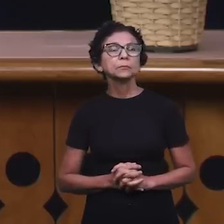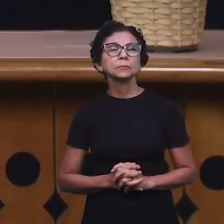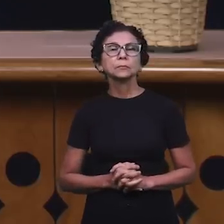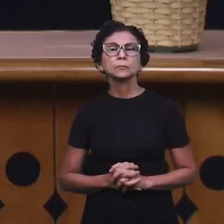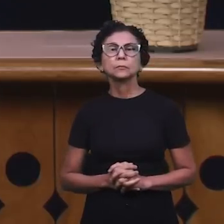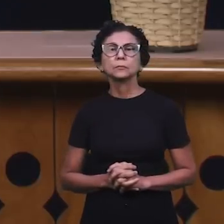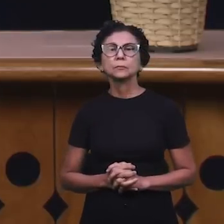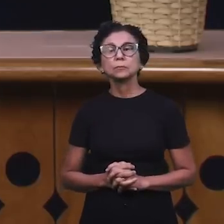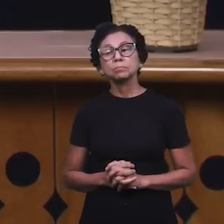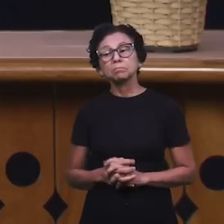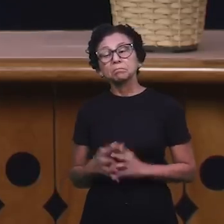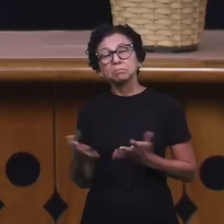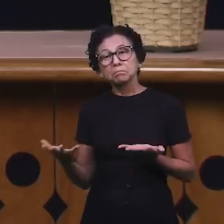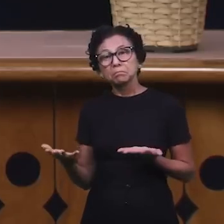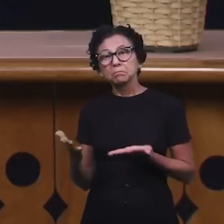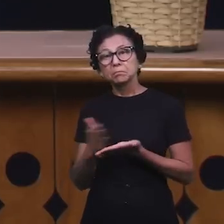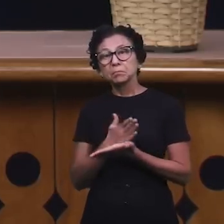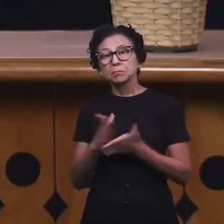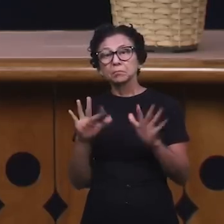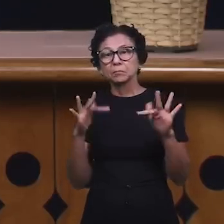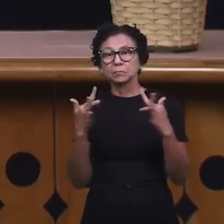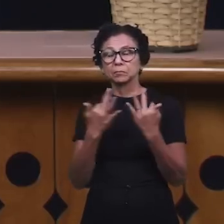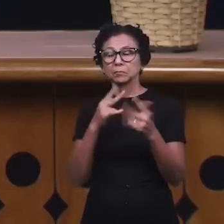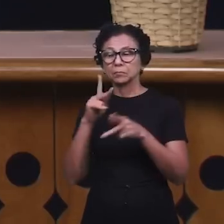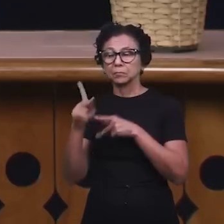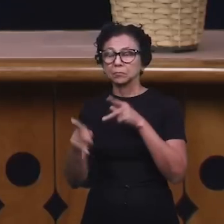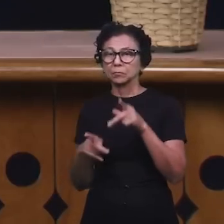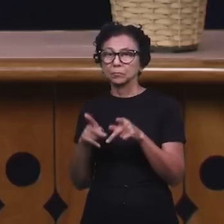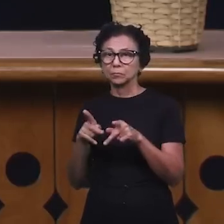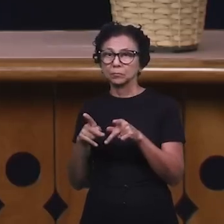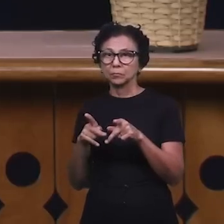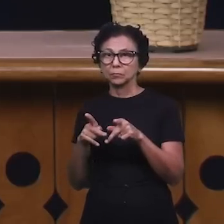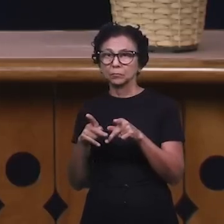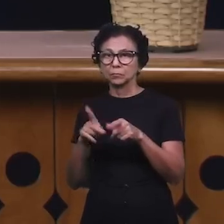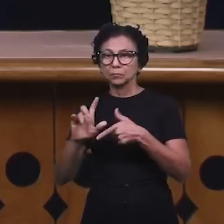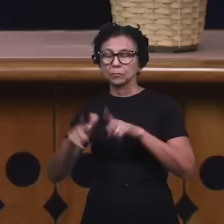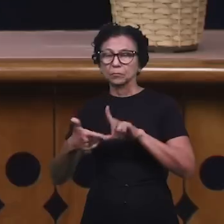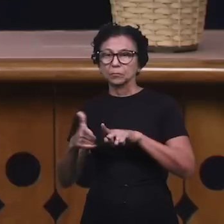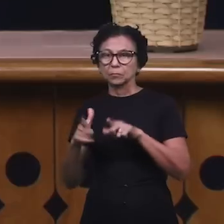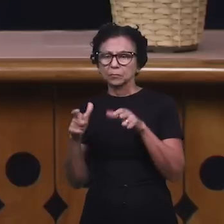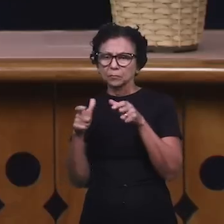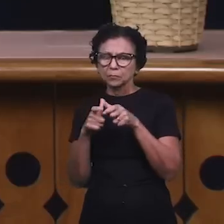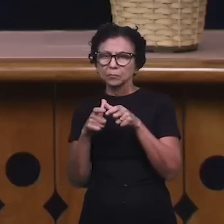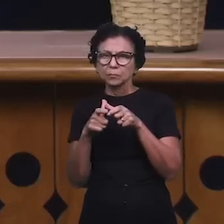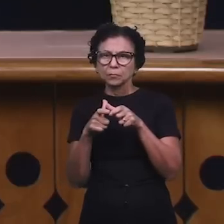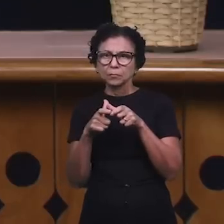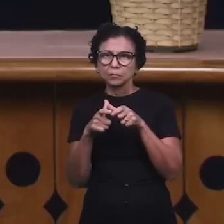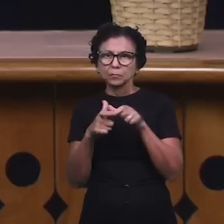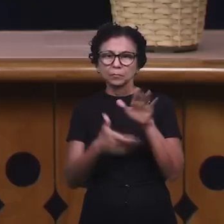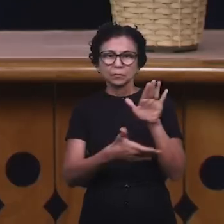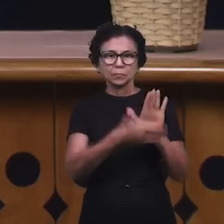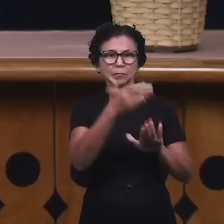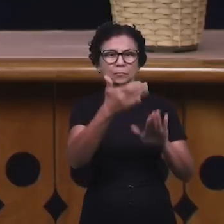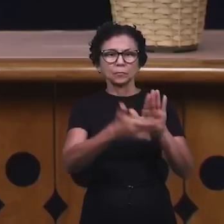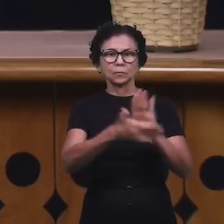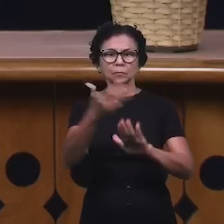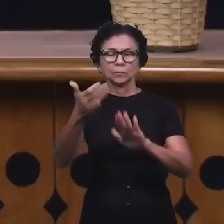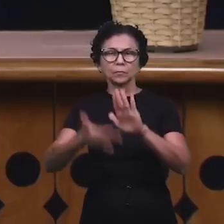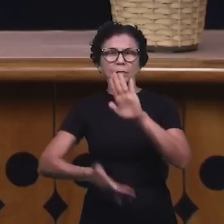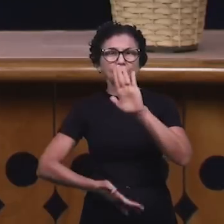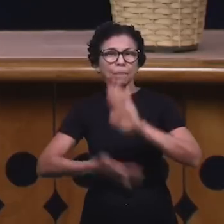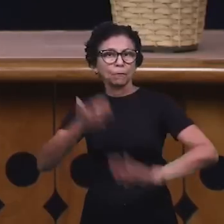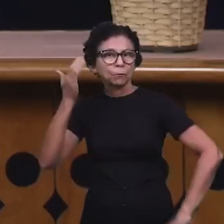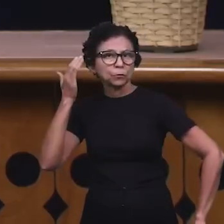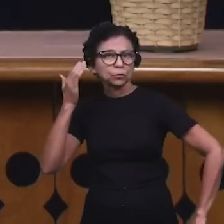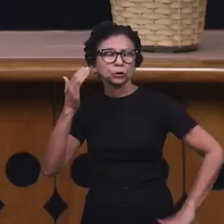sobrou do povo de Israel, algumas famílias, elas fugiram para os 4 cantos da terra, passagem esta que passou a